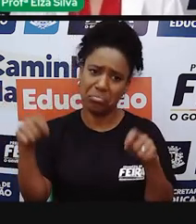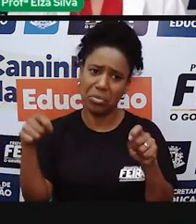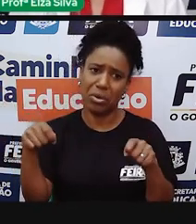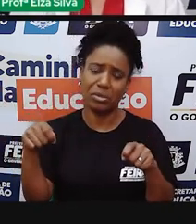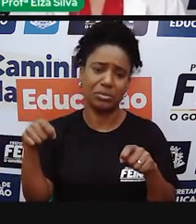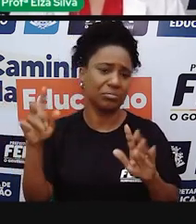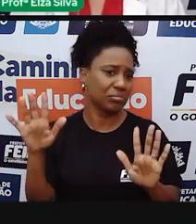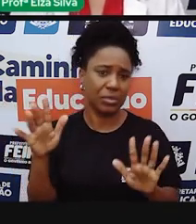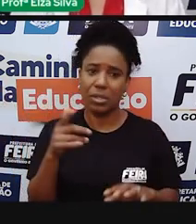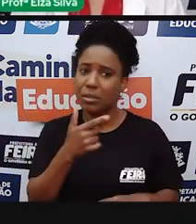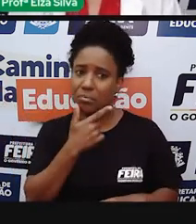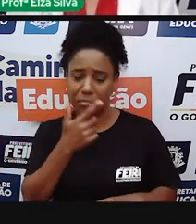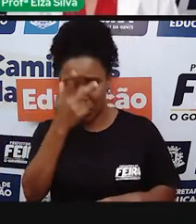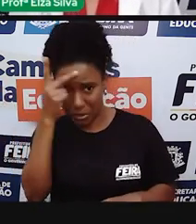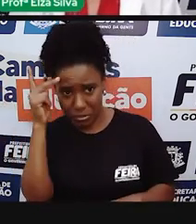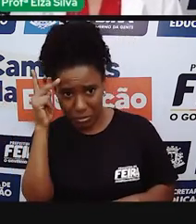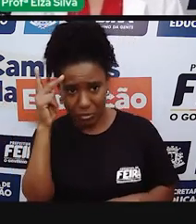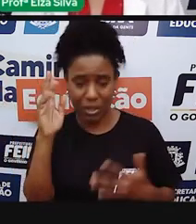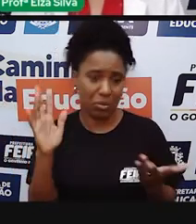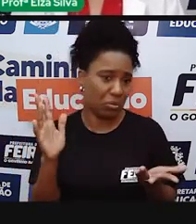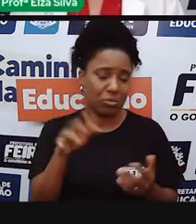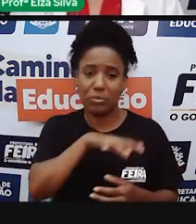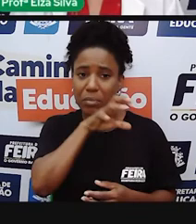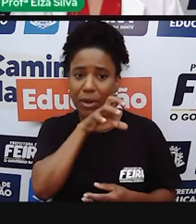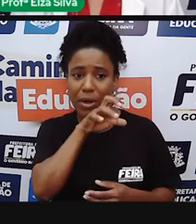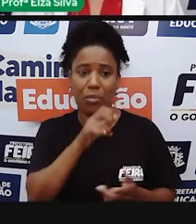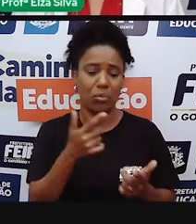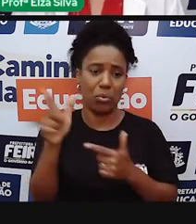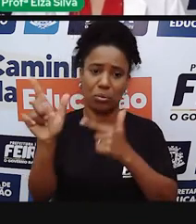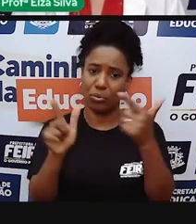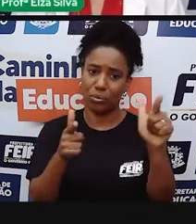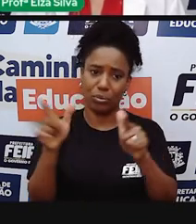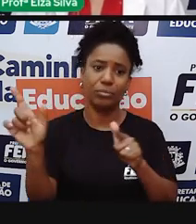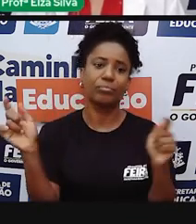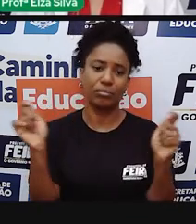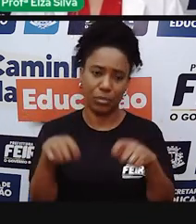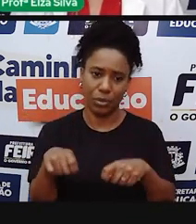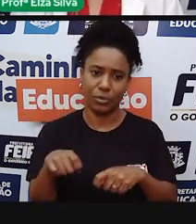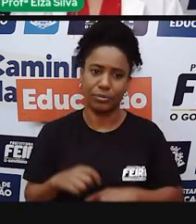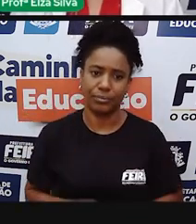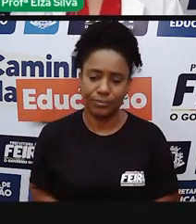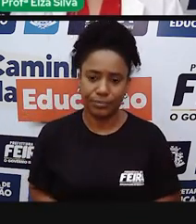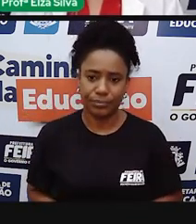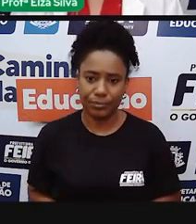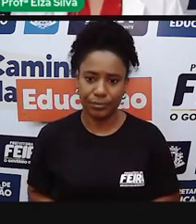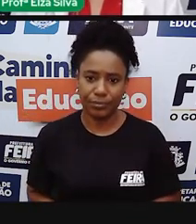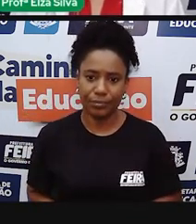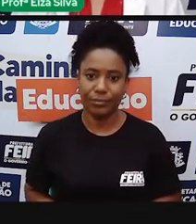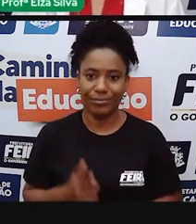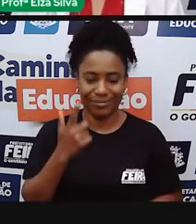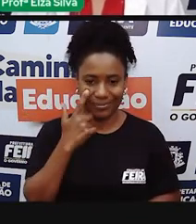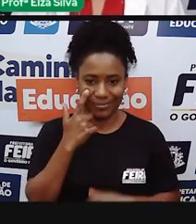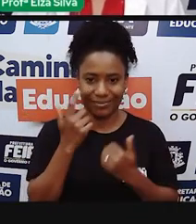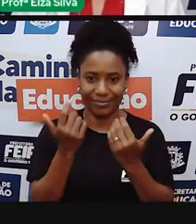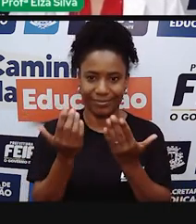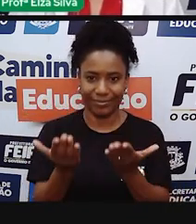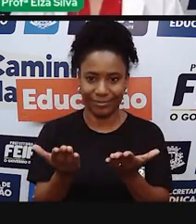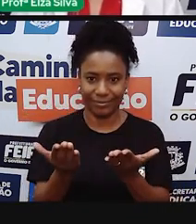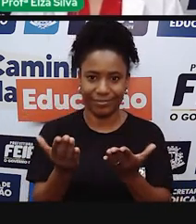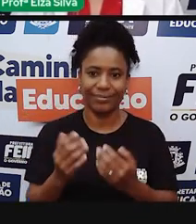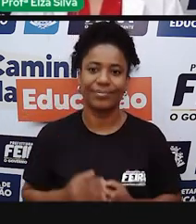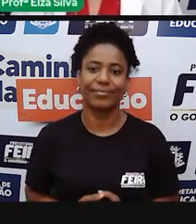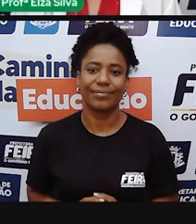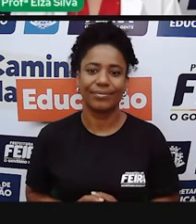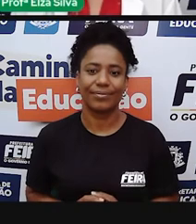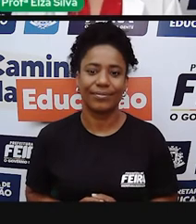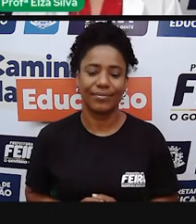e outras coisas mais, ok? So, olha os exemplos na tela. He plays